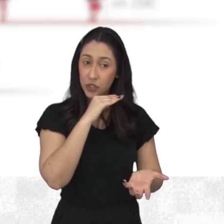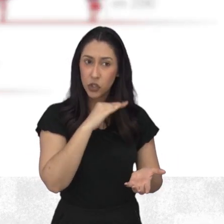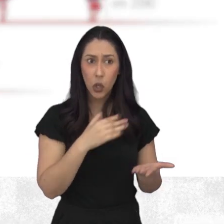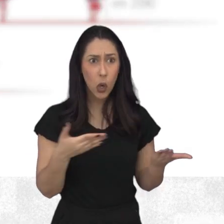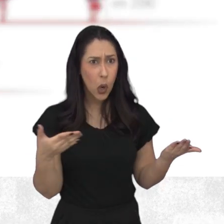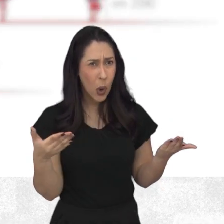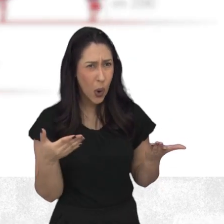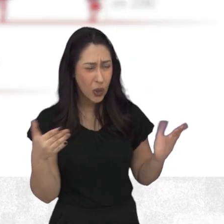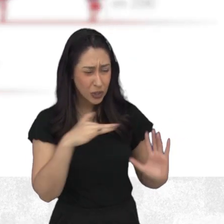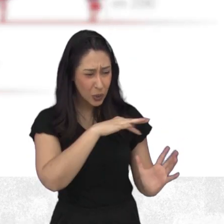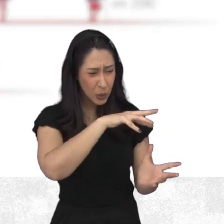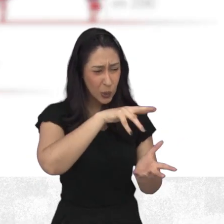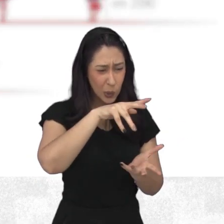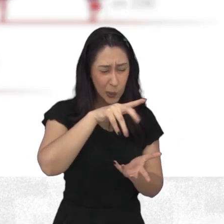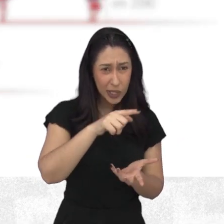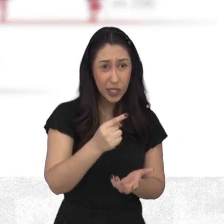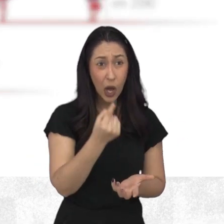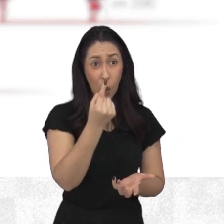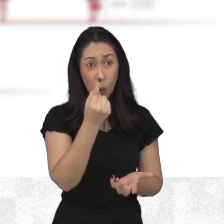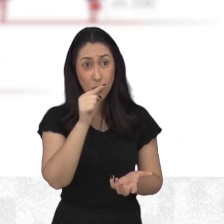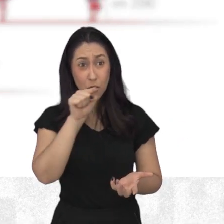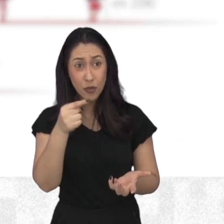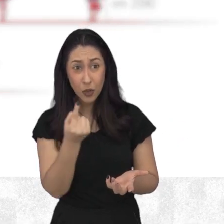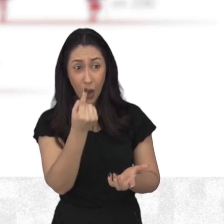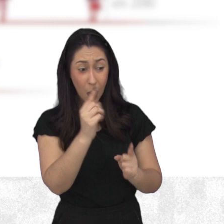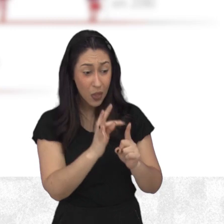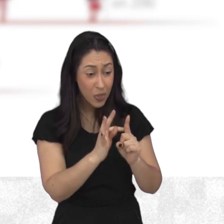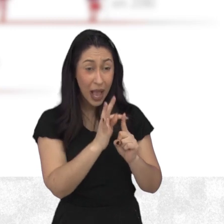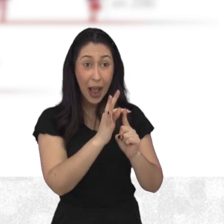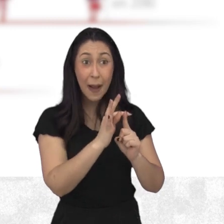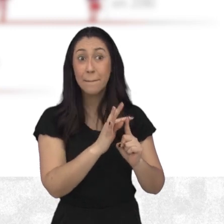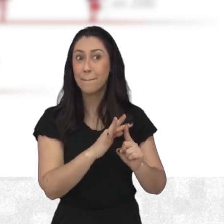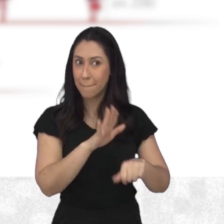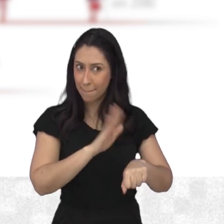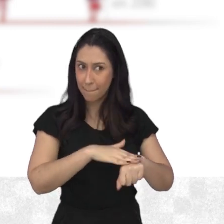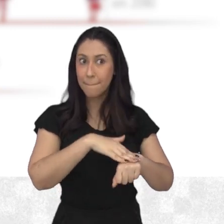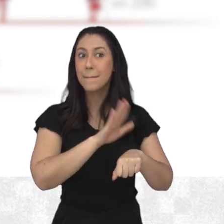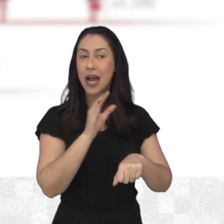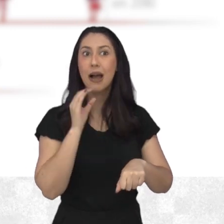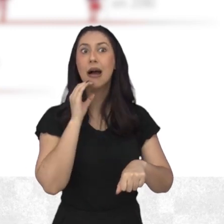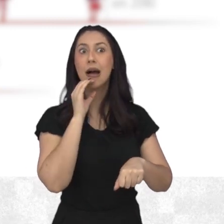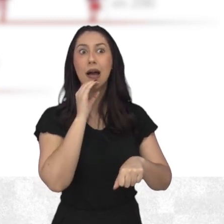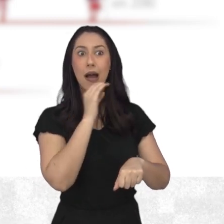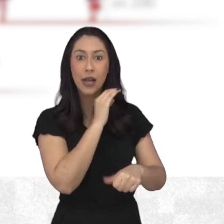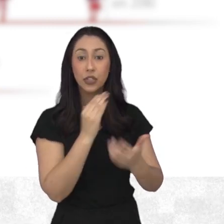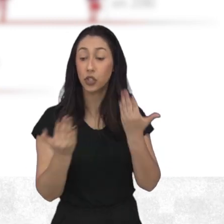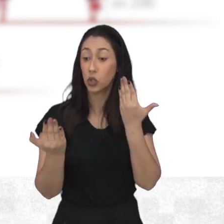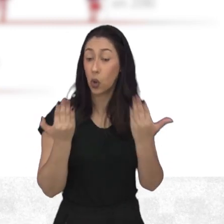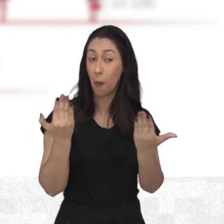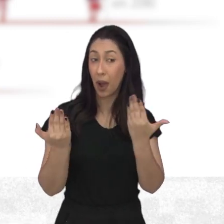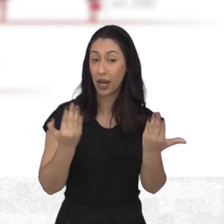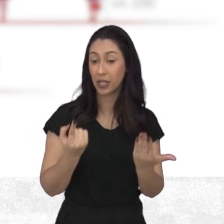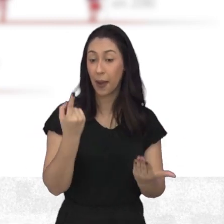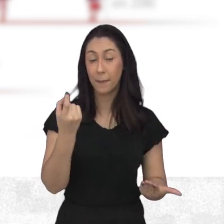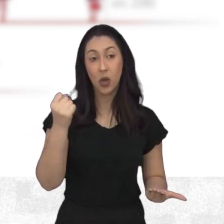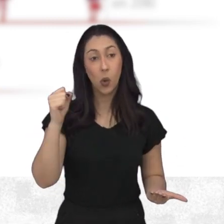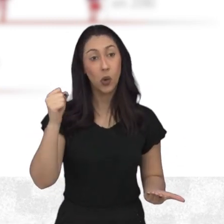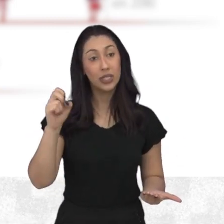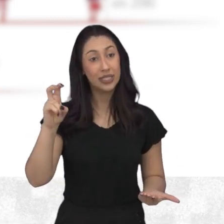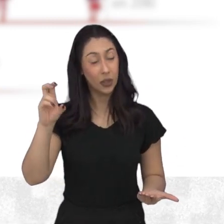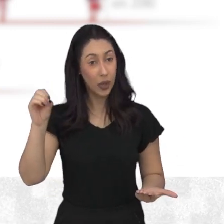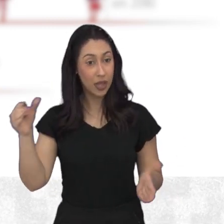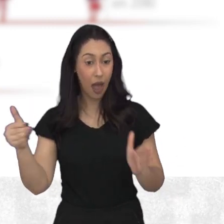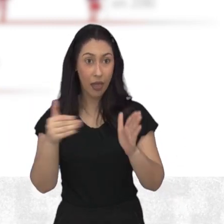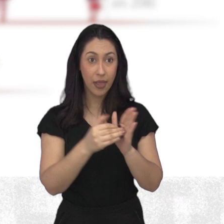Hoje o planeta está 1,1 graus mais quente que comparado à temperatura registrada entre 1850